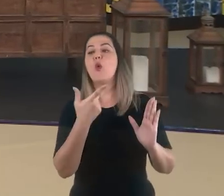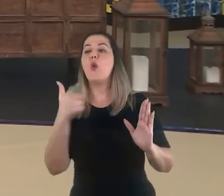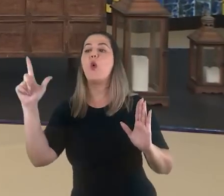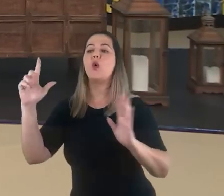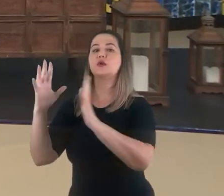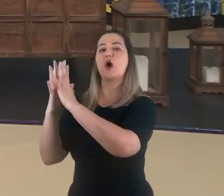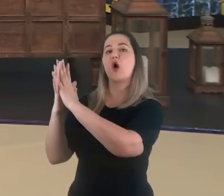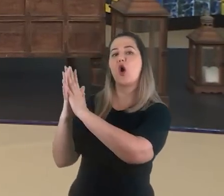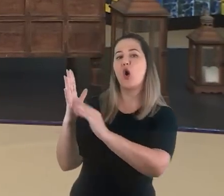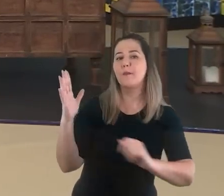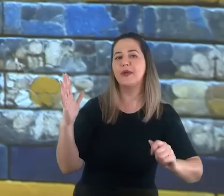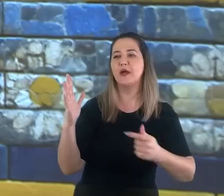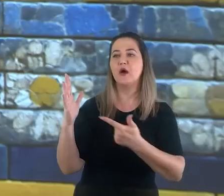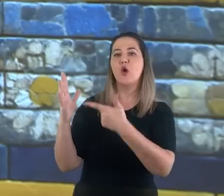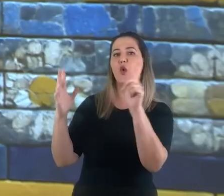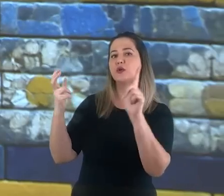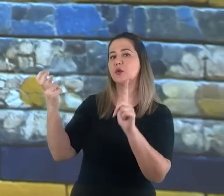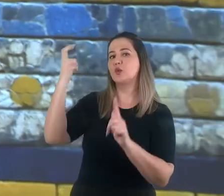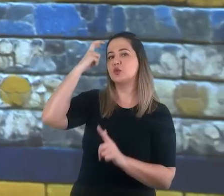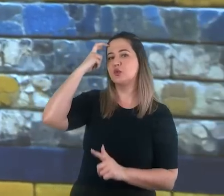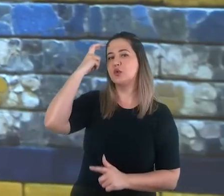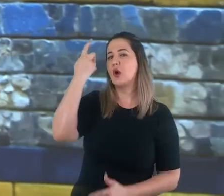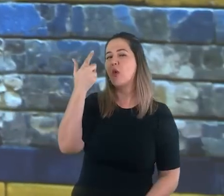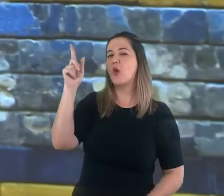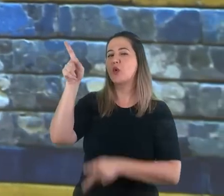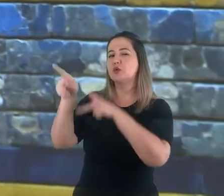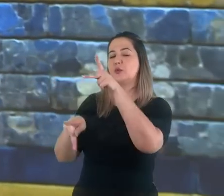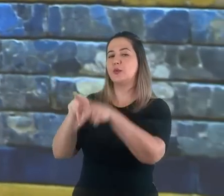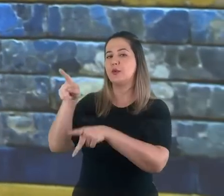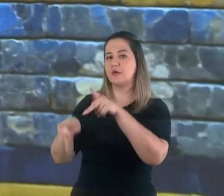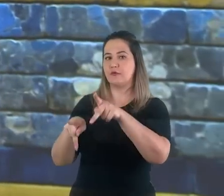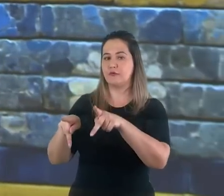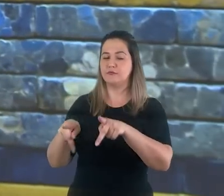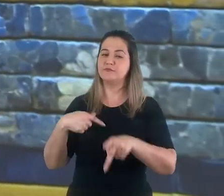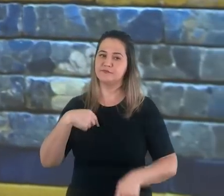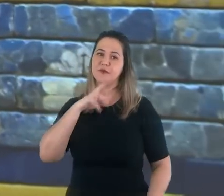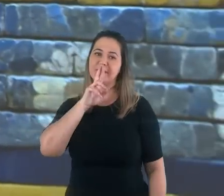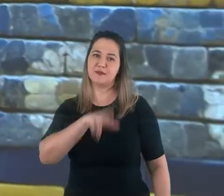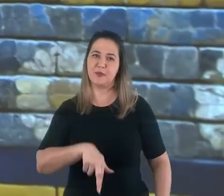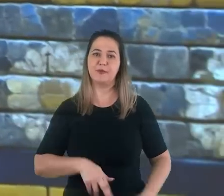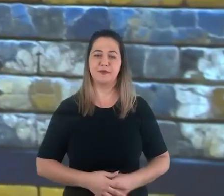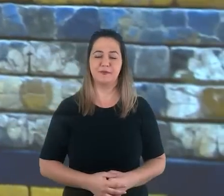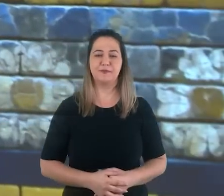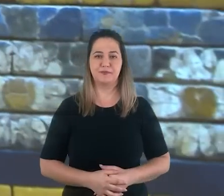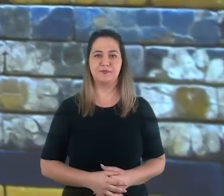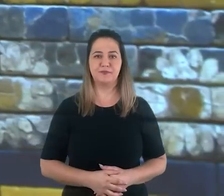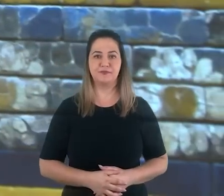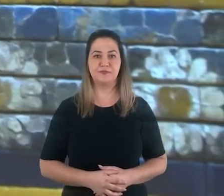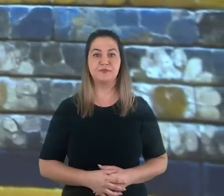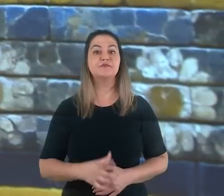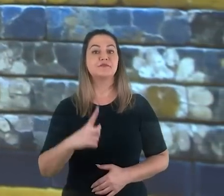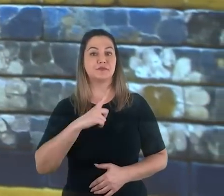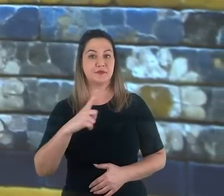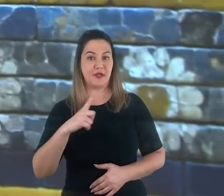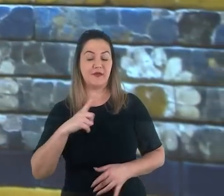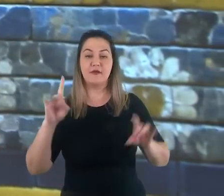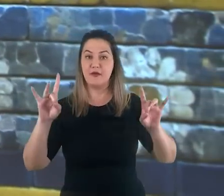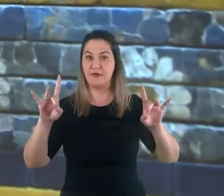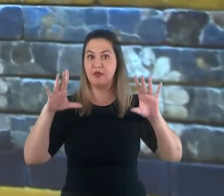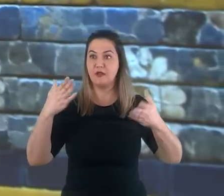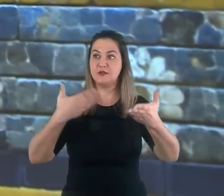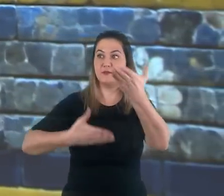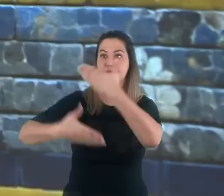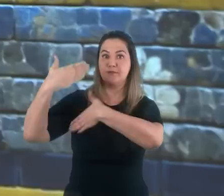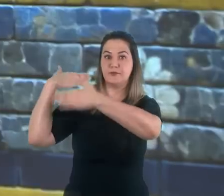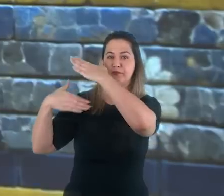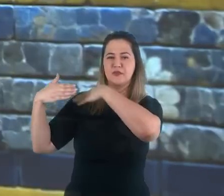contrário. Para responder a esta acusação, eu quero mostrar para você que há evidências mais